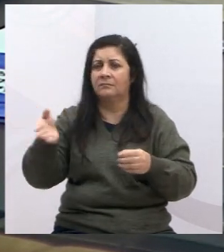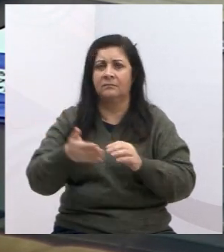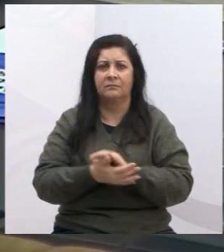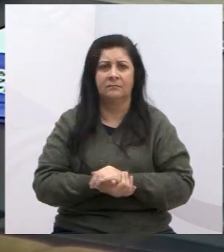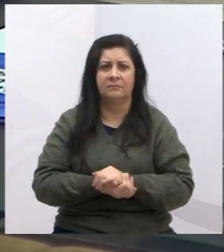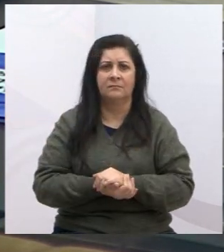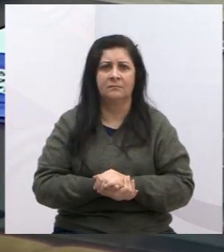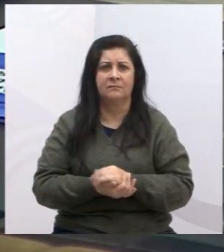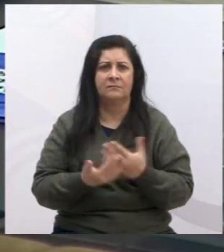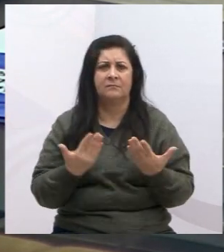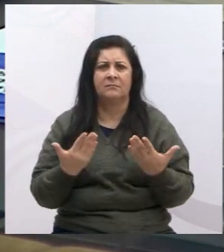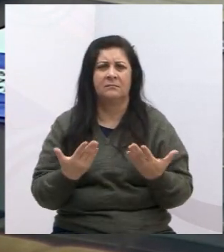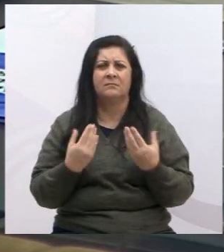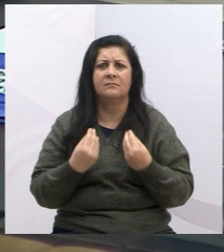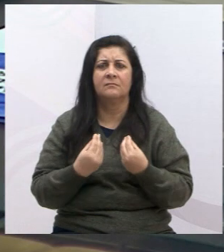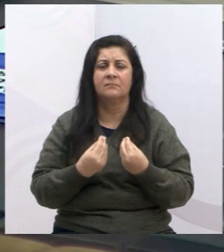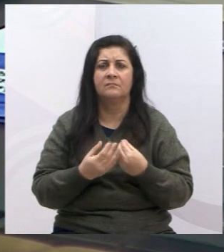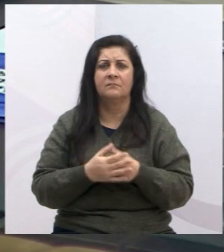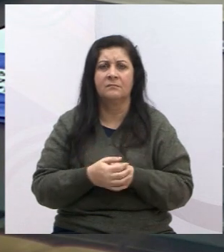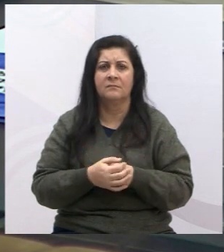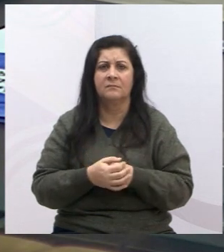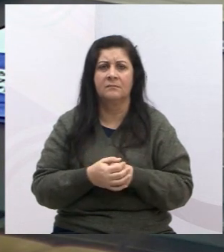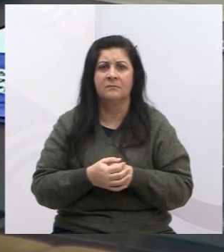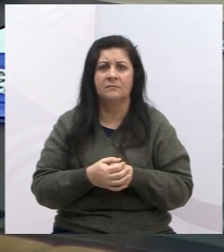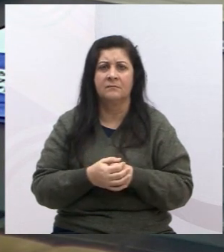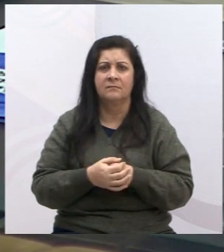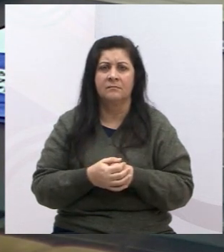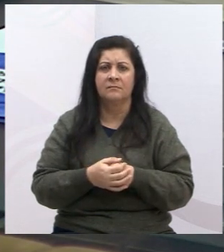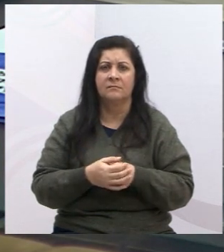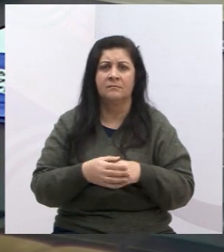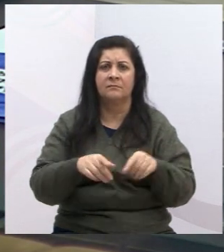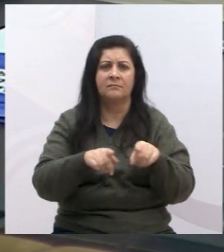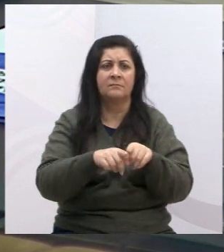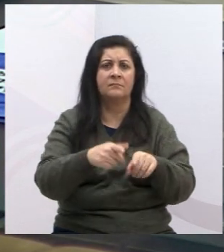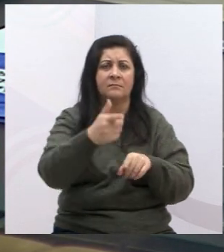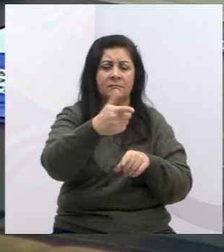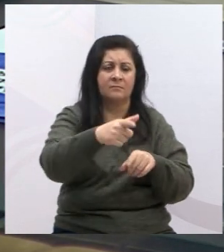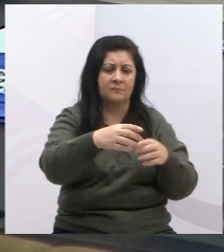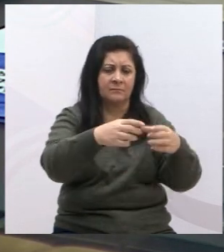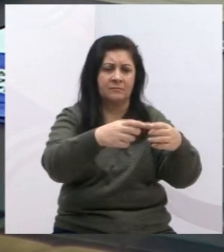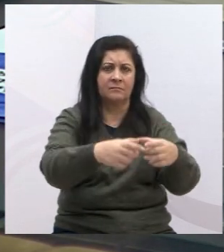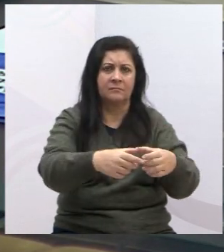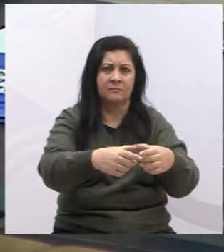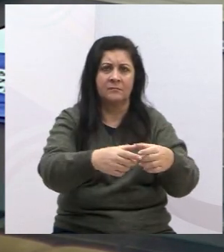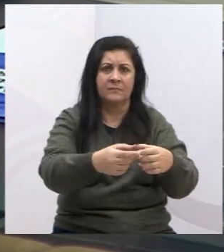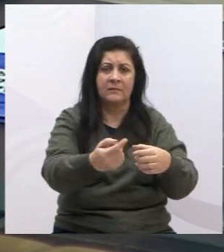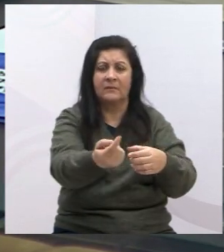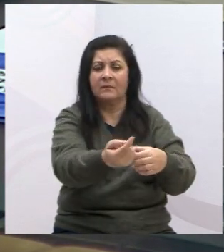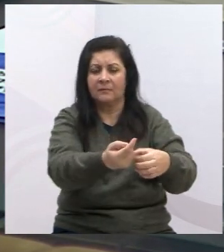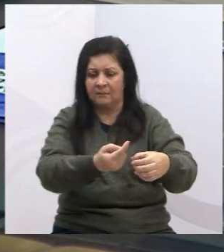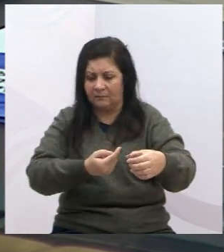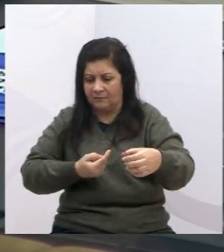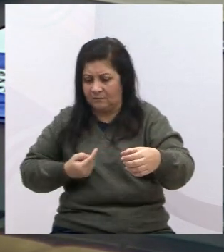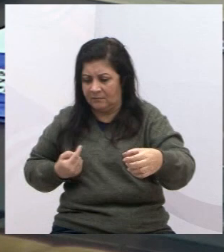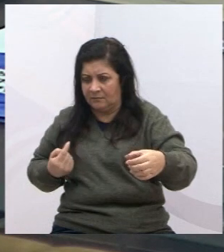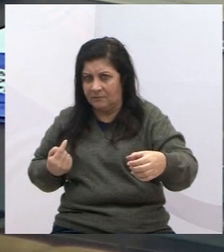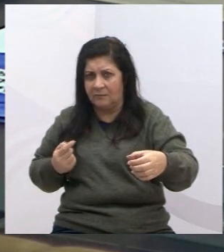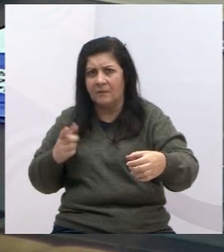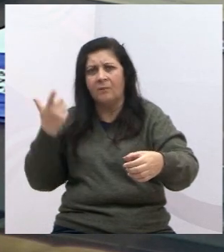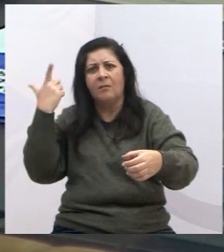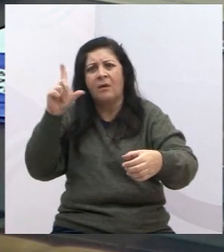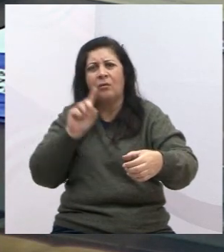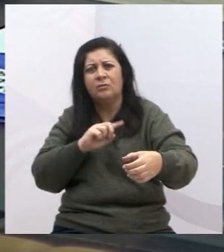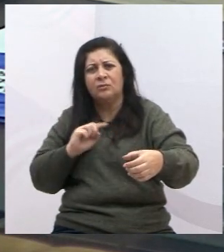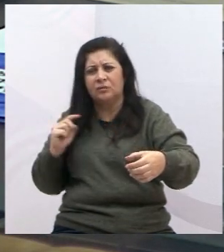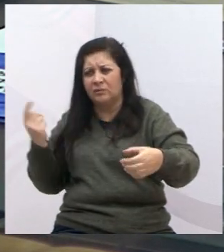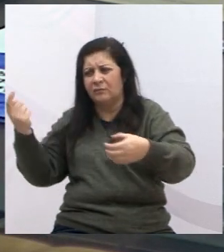essa situação, e também que já diz Marquês. Quero ter que vir aqui, quase no centro da cidade aqui, para depois fazer a rotatória